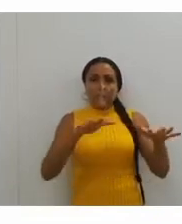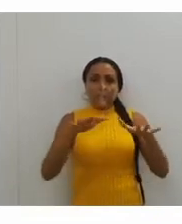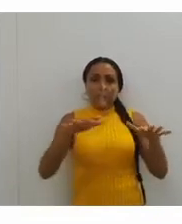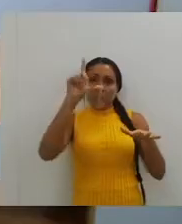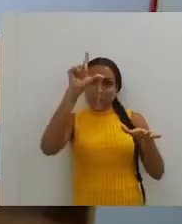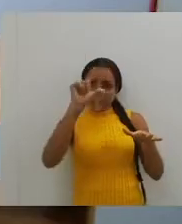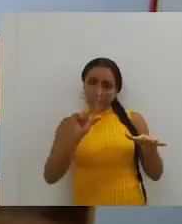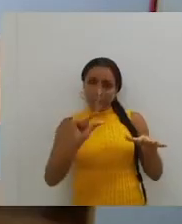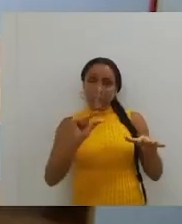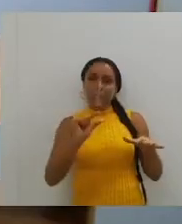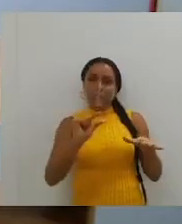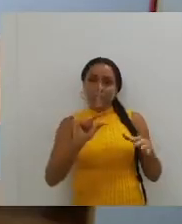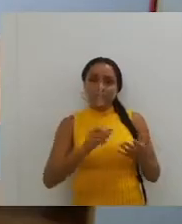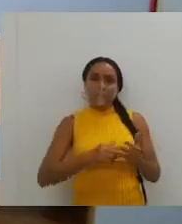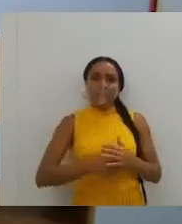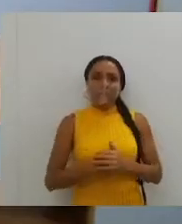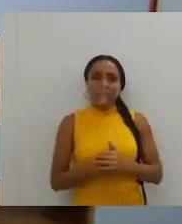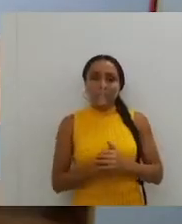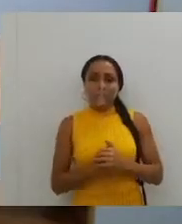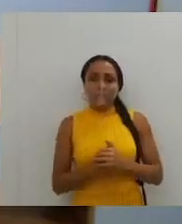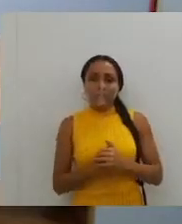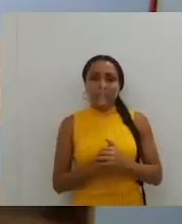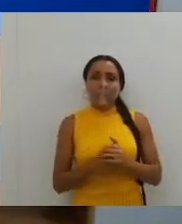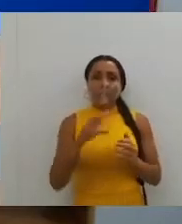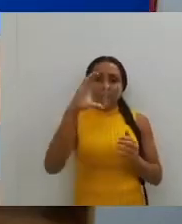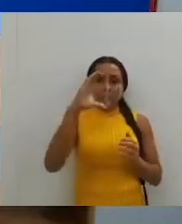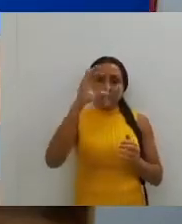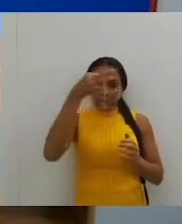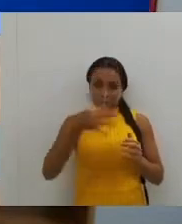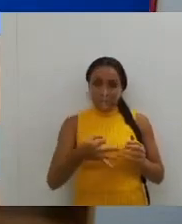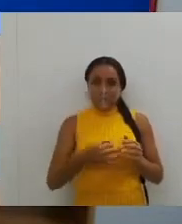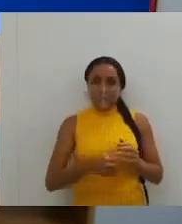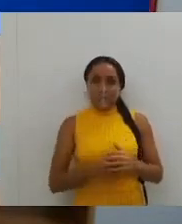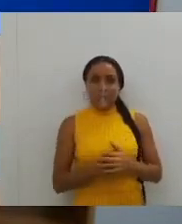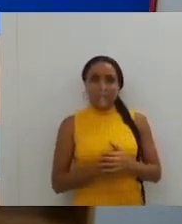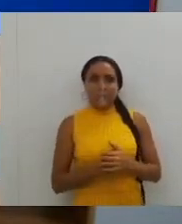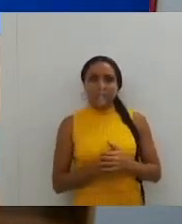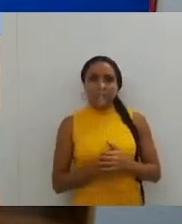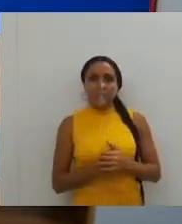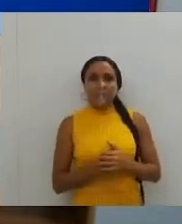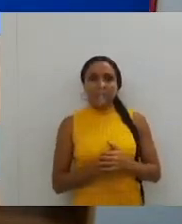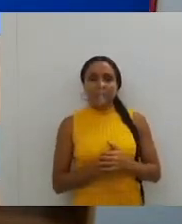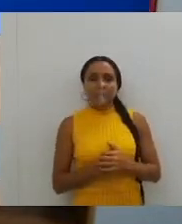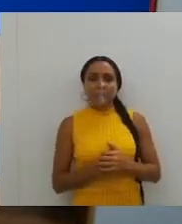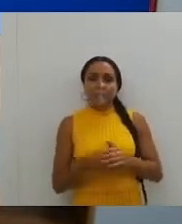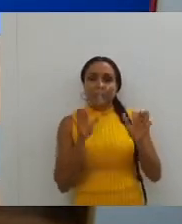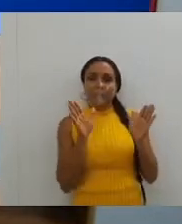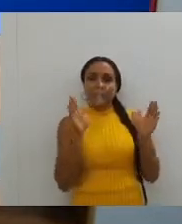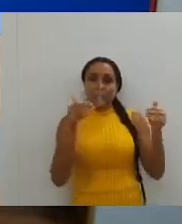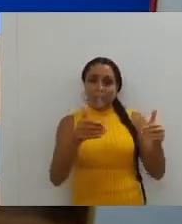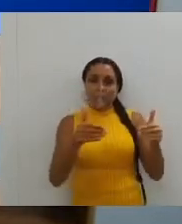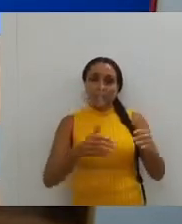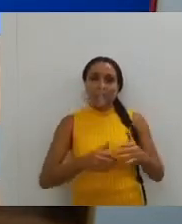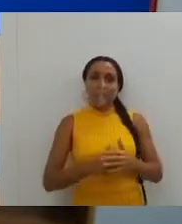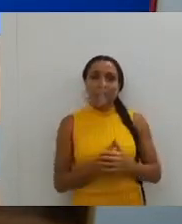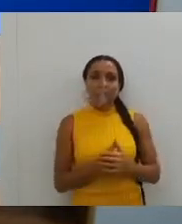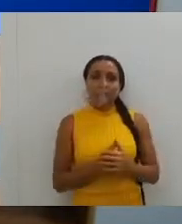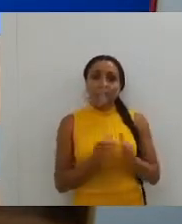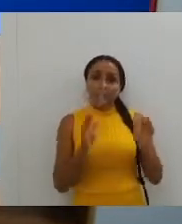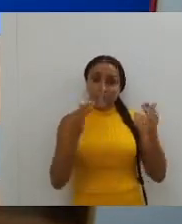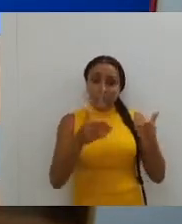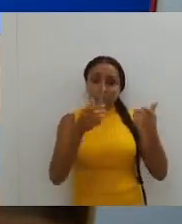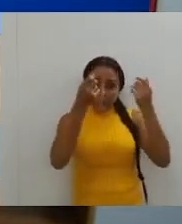o movimento fosse acelerado, aí seria em outras condições. Bom, pessoal, o foco foi isso. O